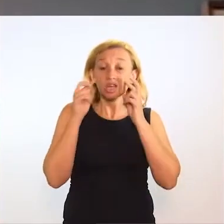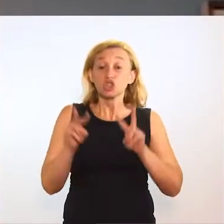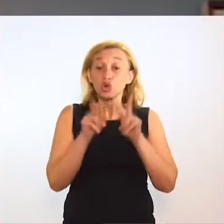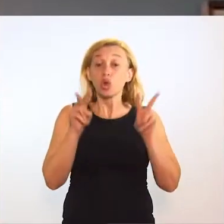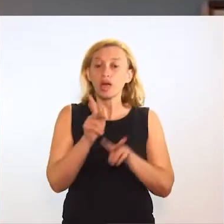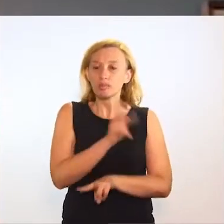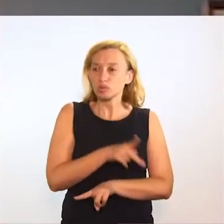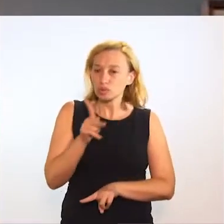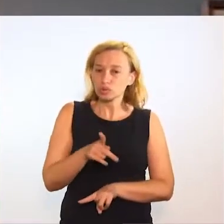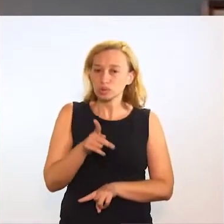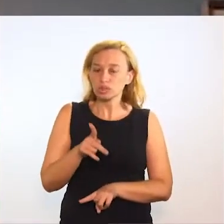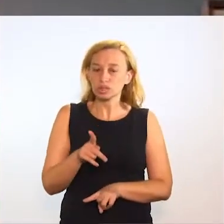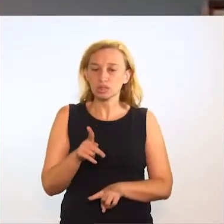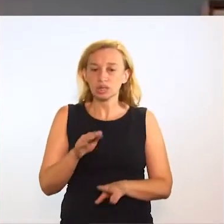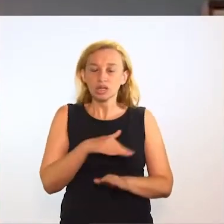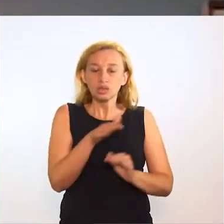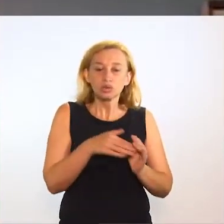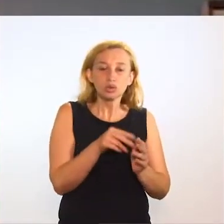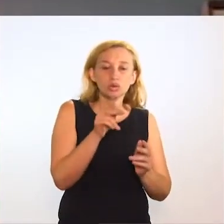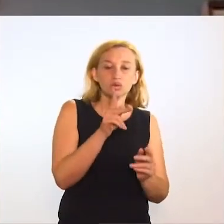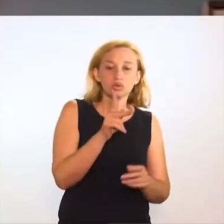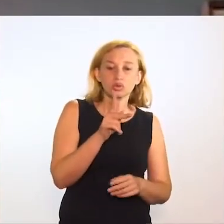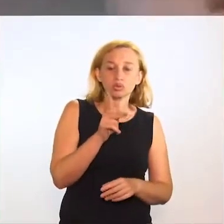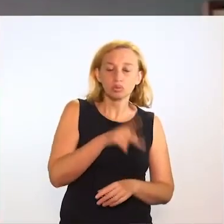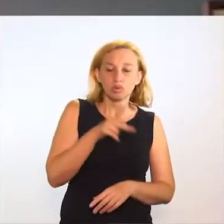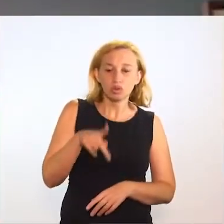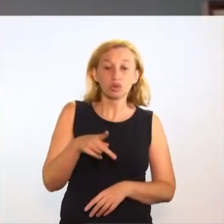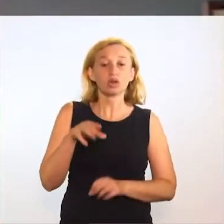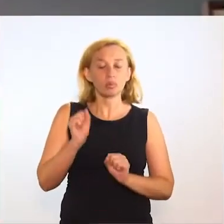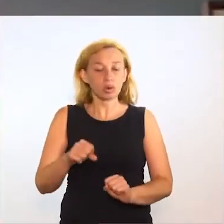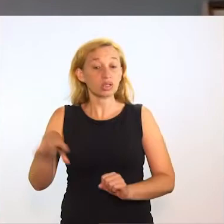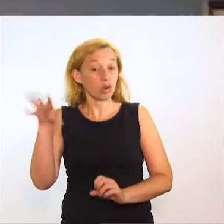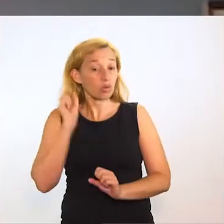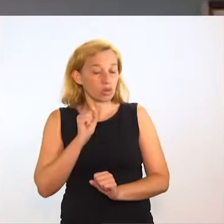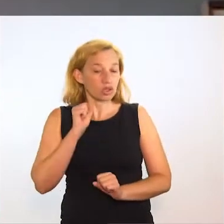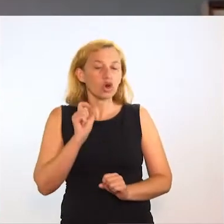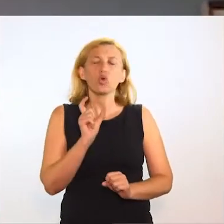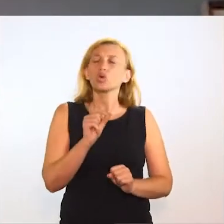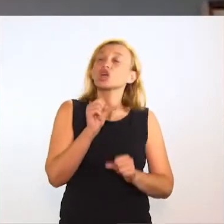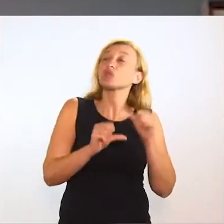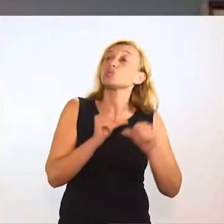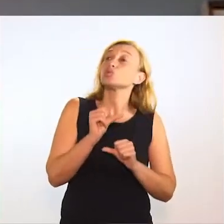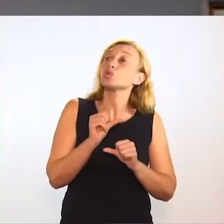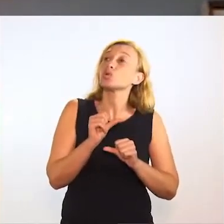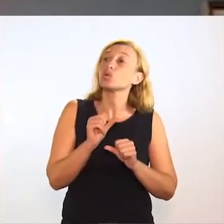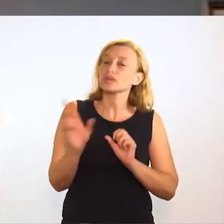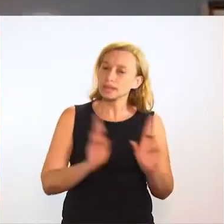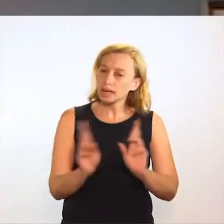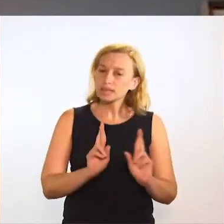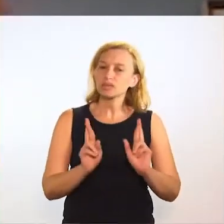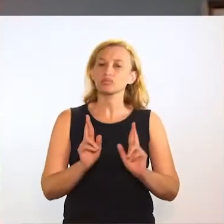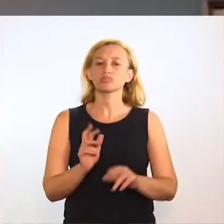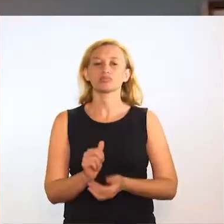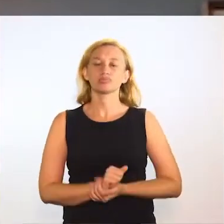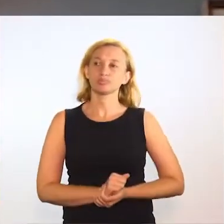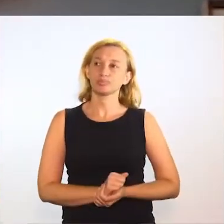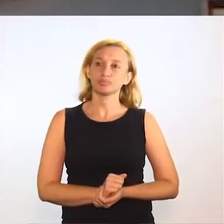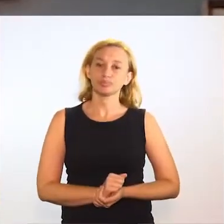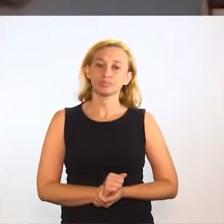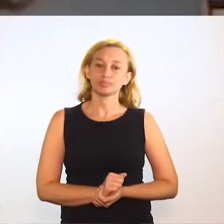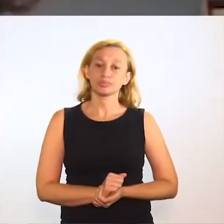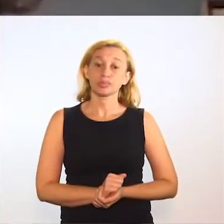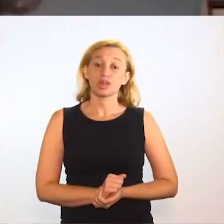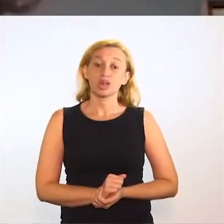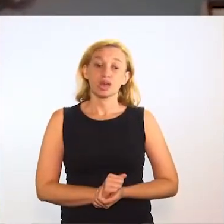assim desse olhar de professor para professores que podem estar aqui nos escutando, do que mudou nessa